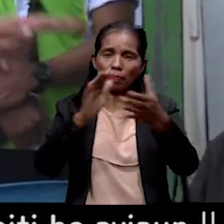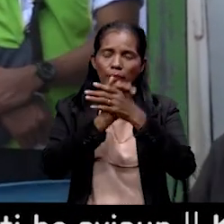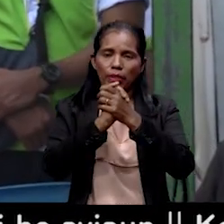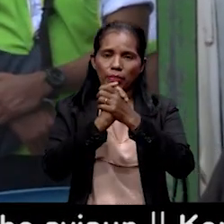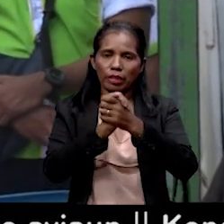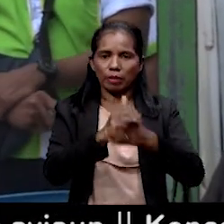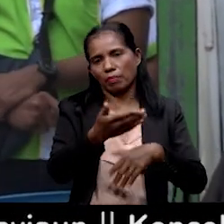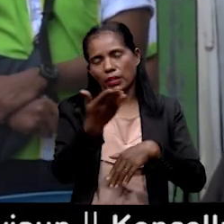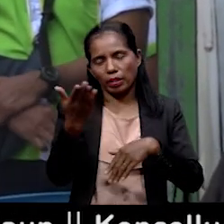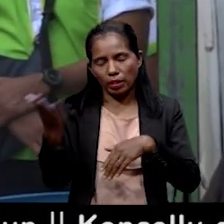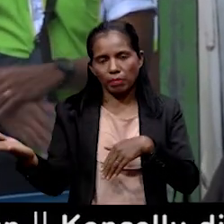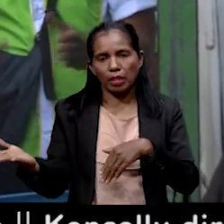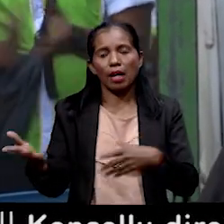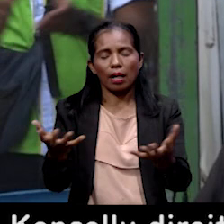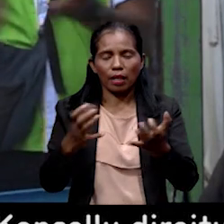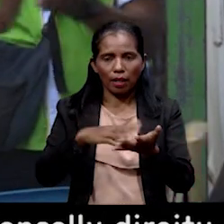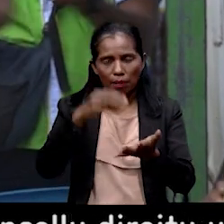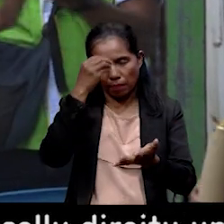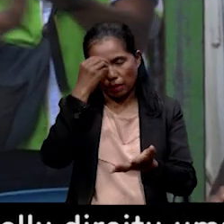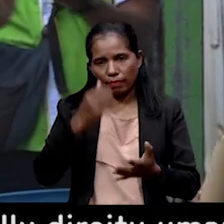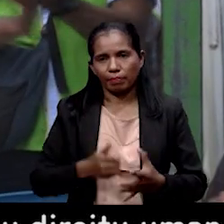ne resistiva da bem diak.